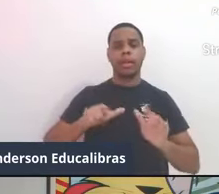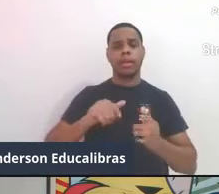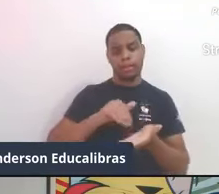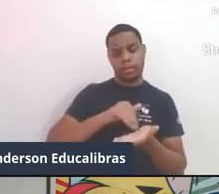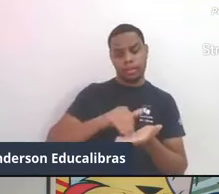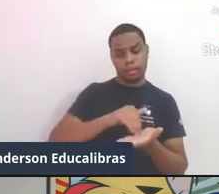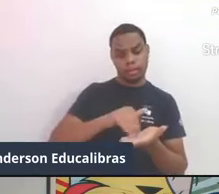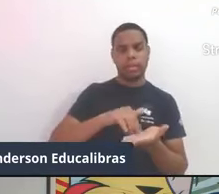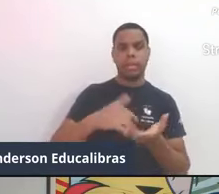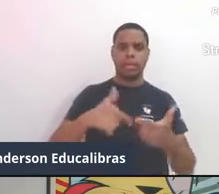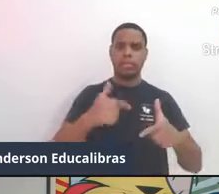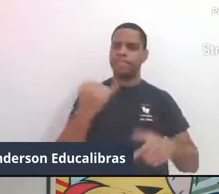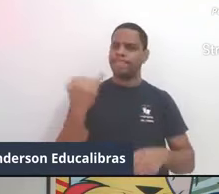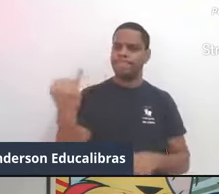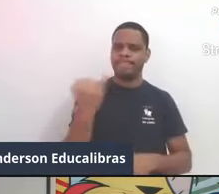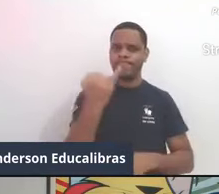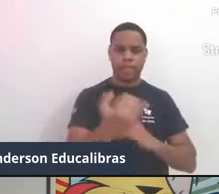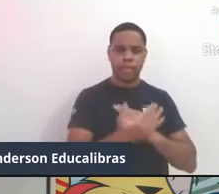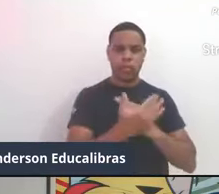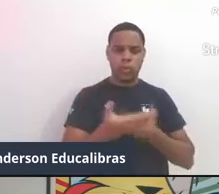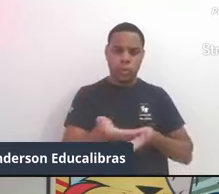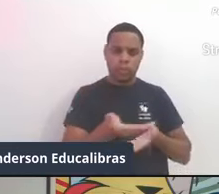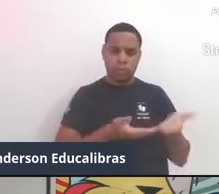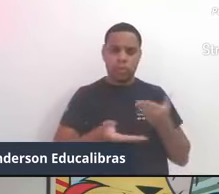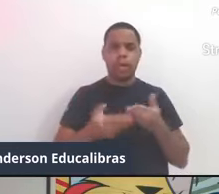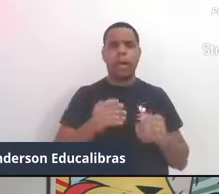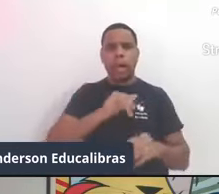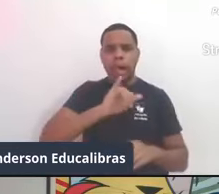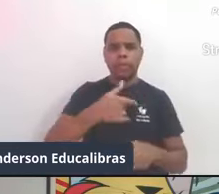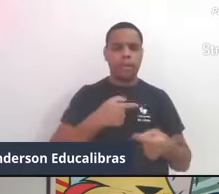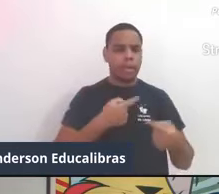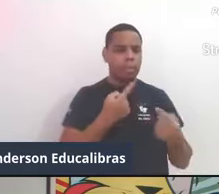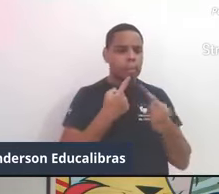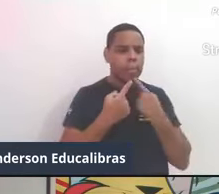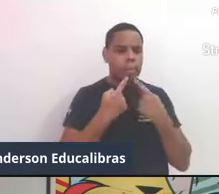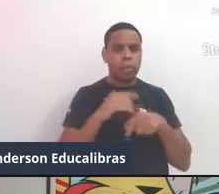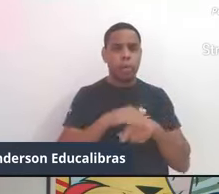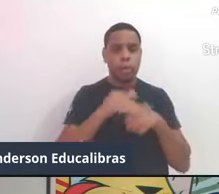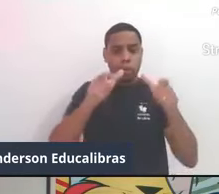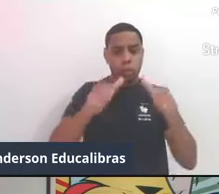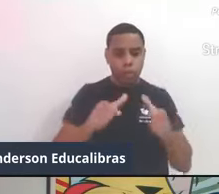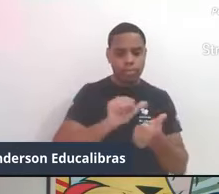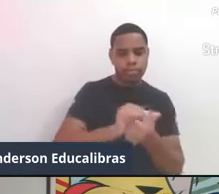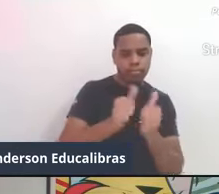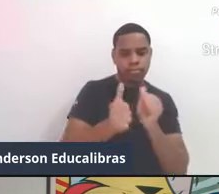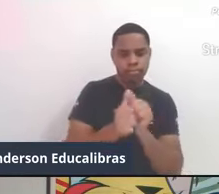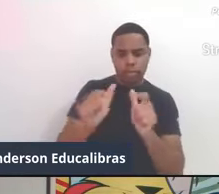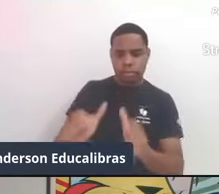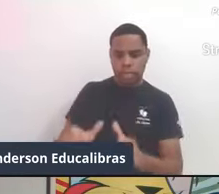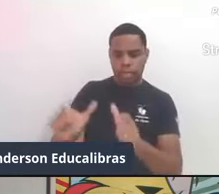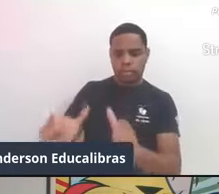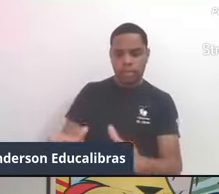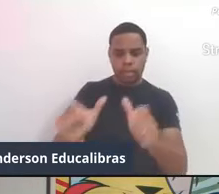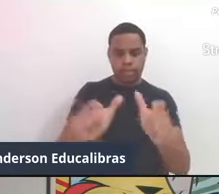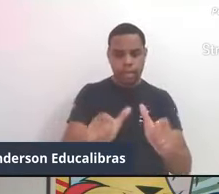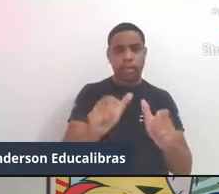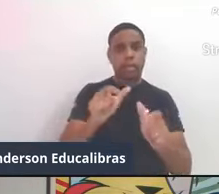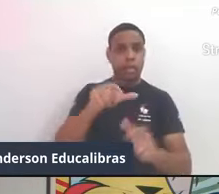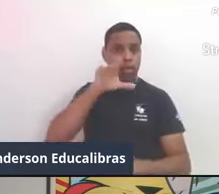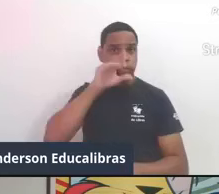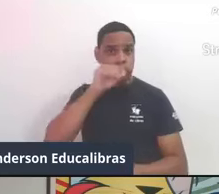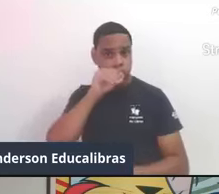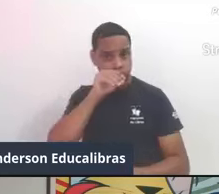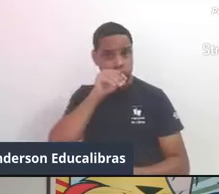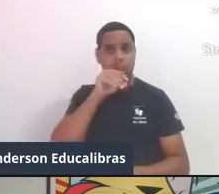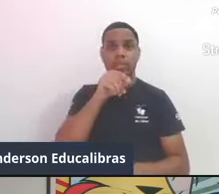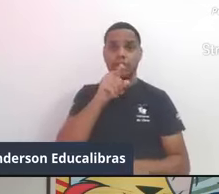tem prestado de suporte para a gente, que é para discutir um pouco da adequação física dos nossos espaços, não só para funcionários. Você já me fez